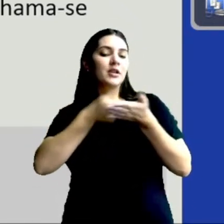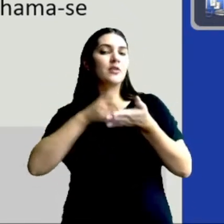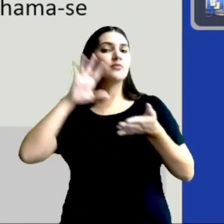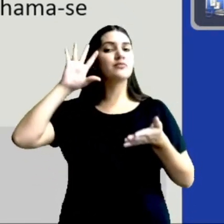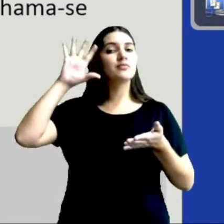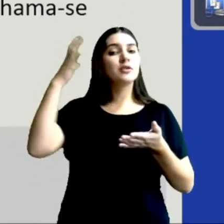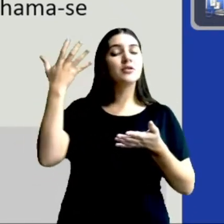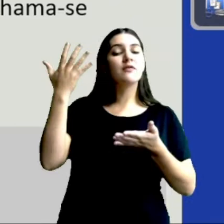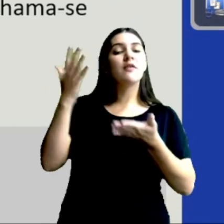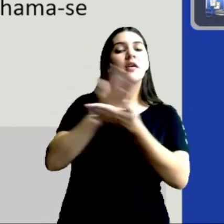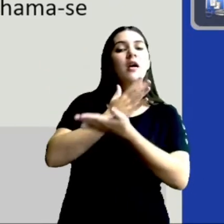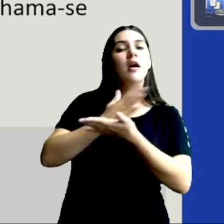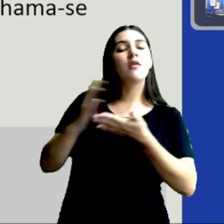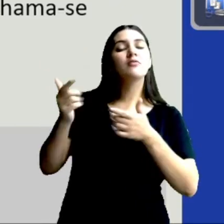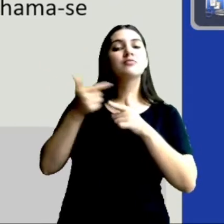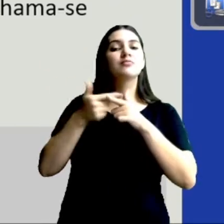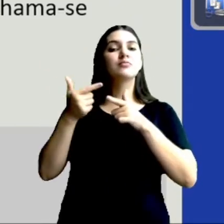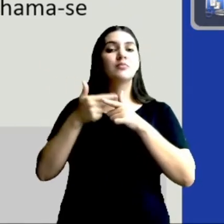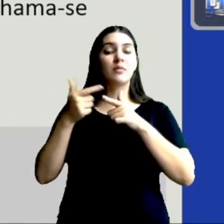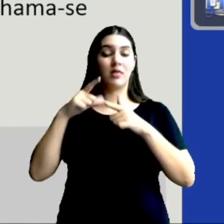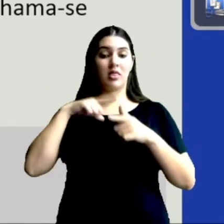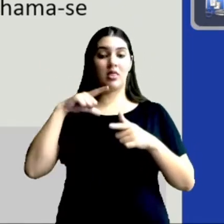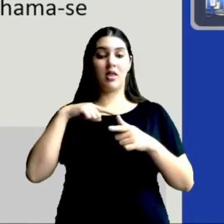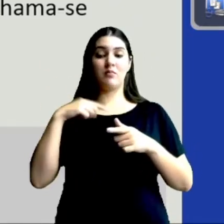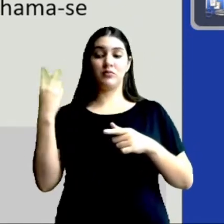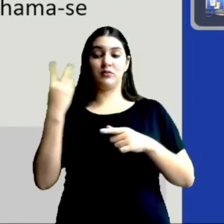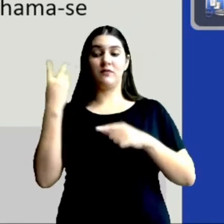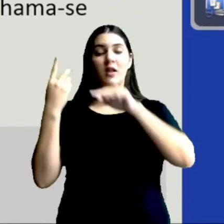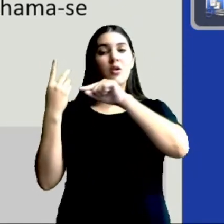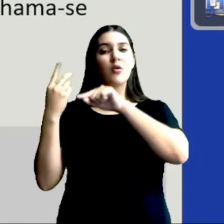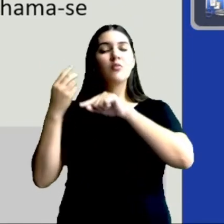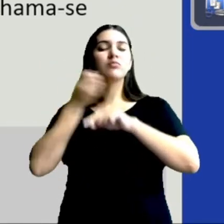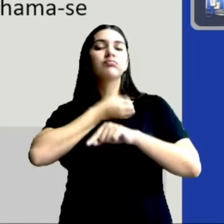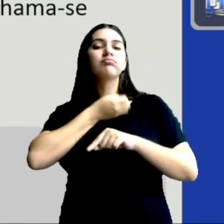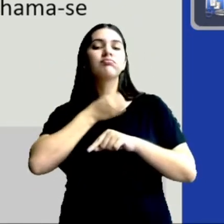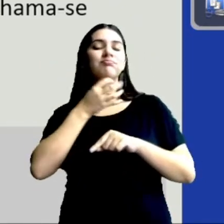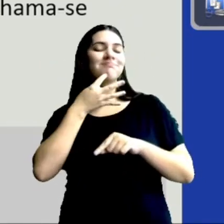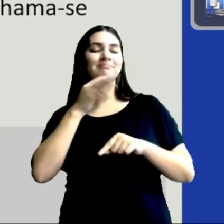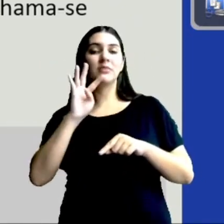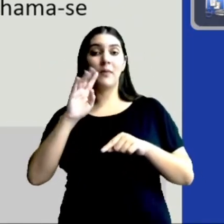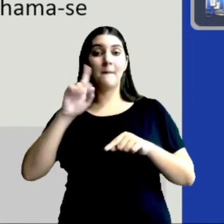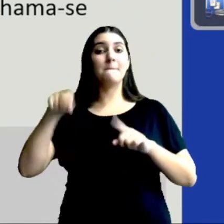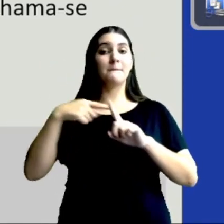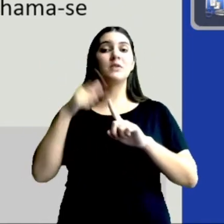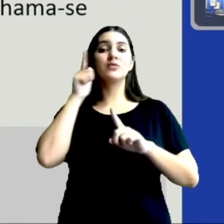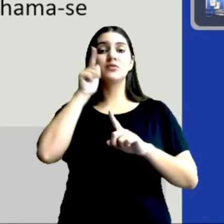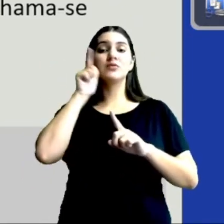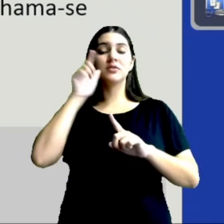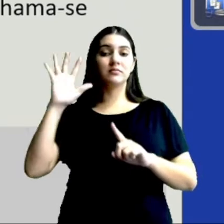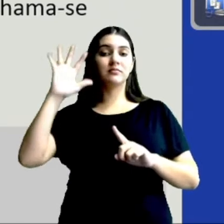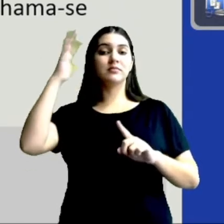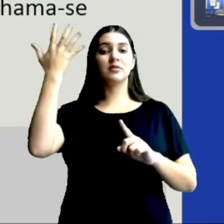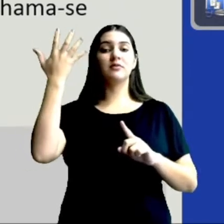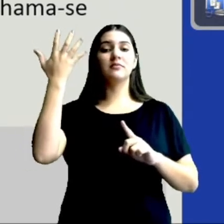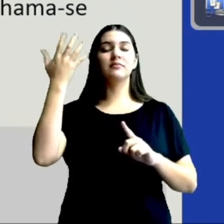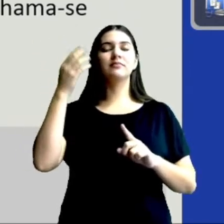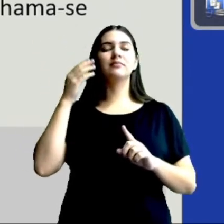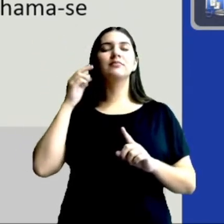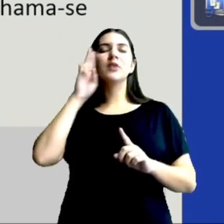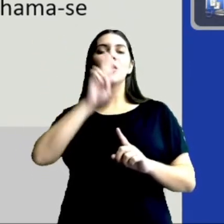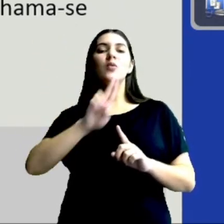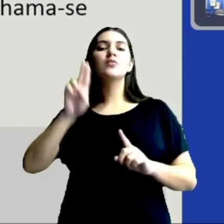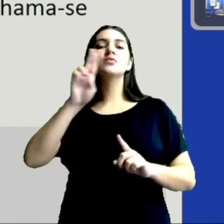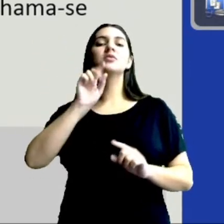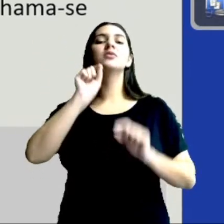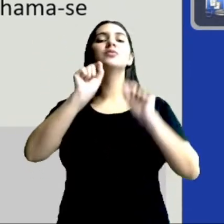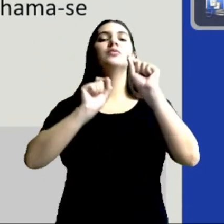situações em que temos um valor desconhecido, como aqui, mas que dá para resolver usando os princípios de igualdade. Então, usando a